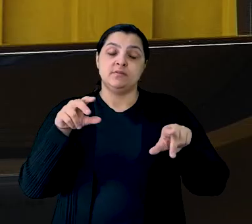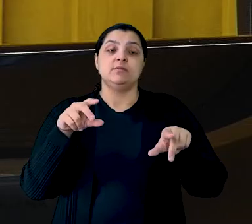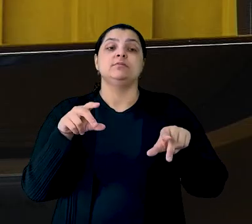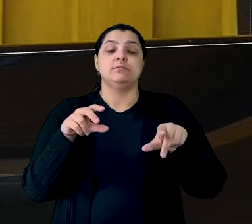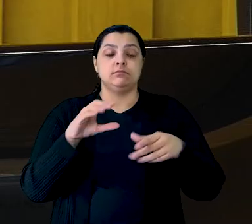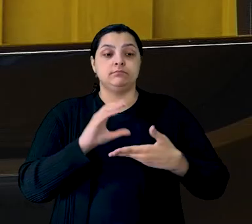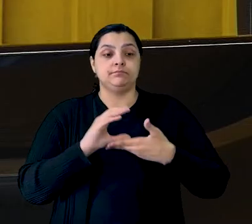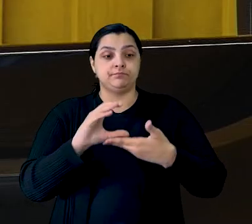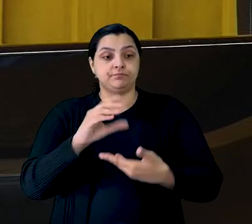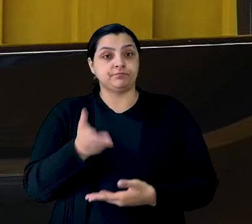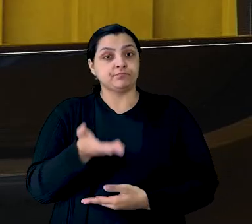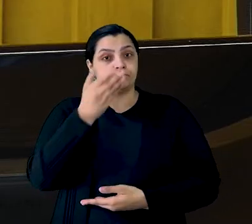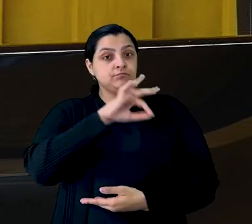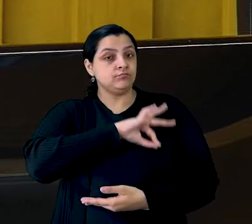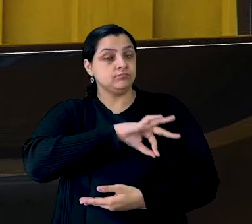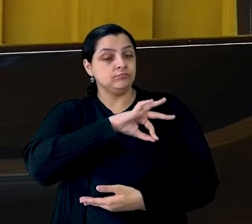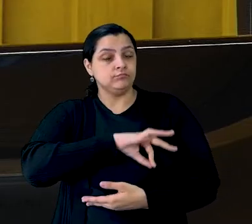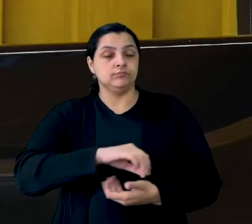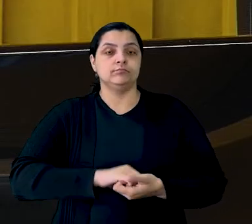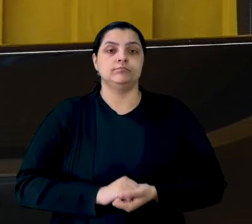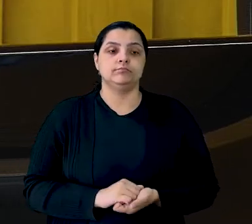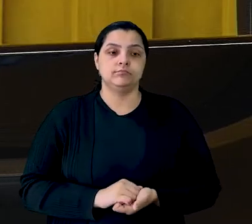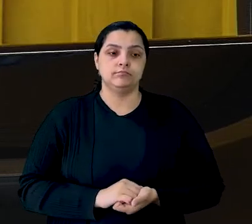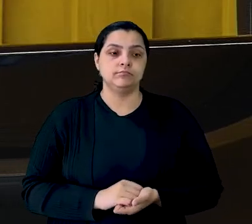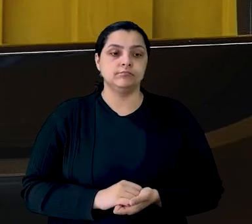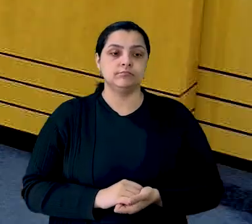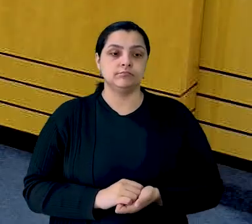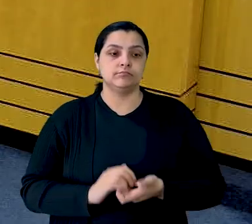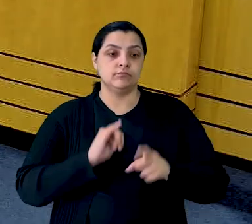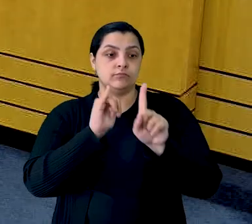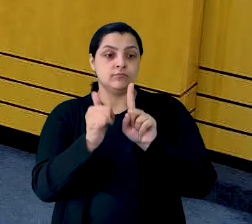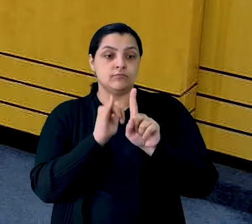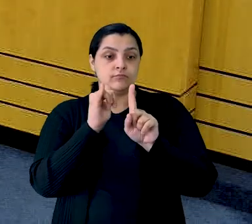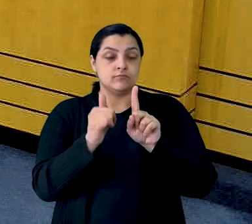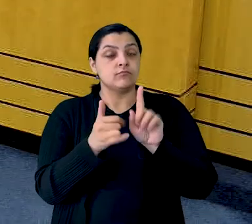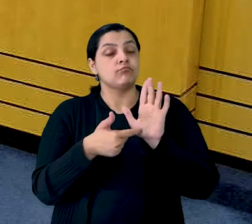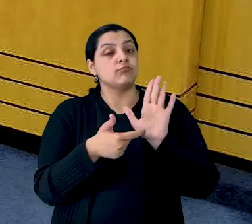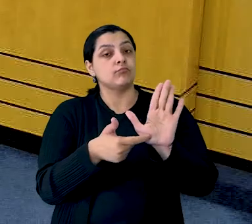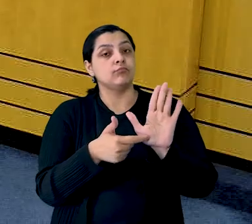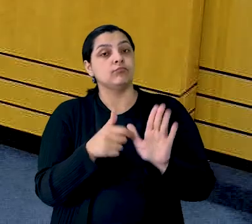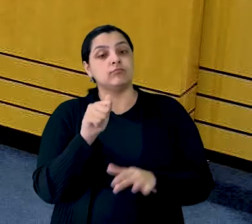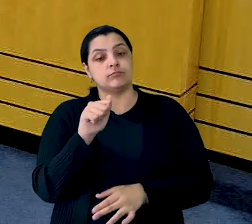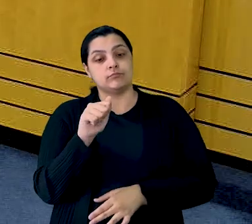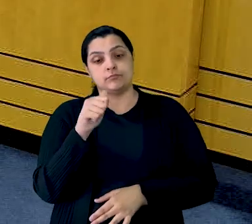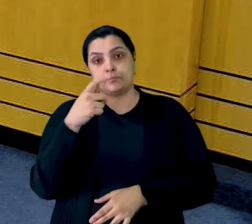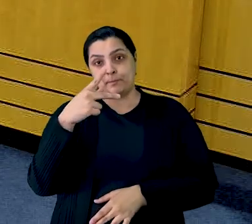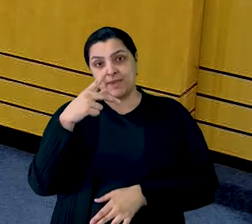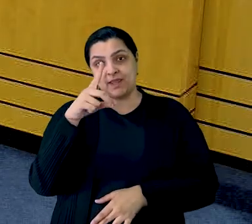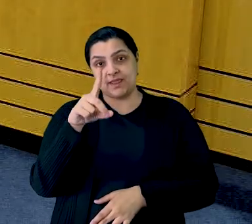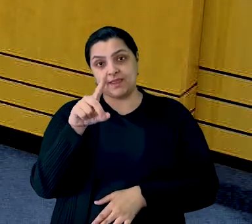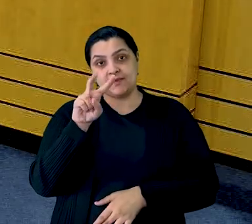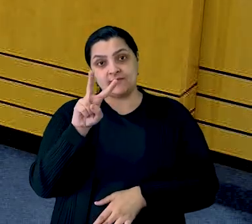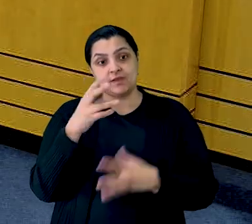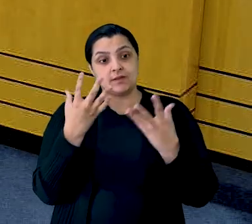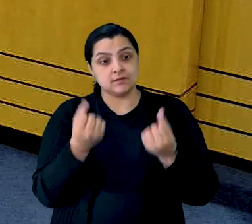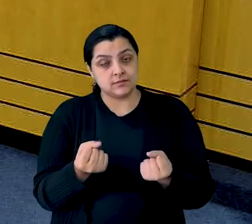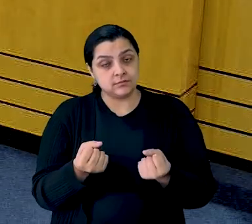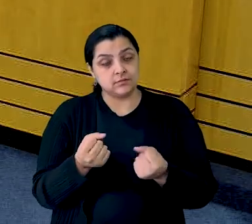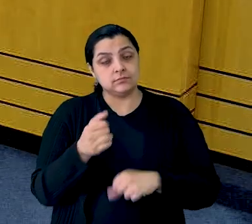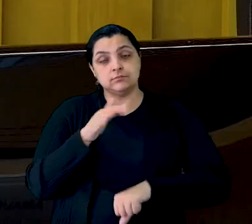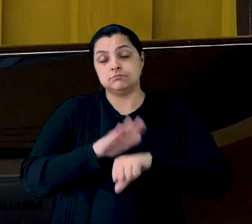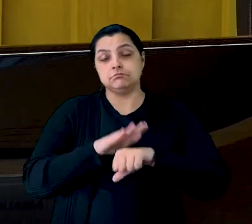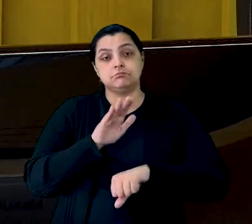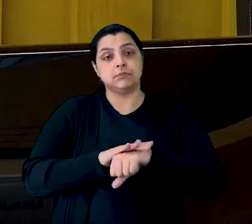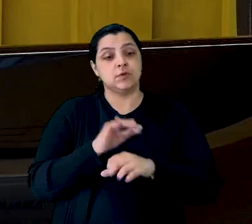das verbas rescisórias decorrentes do reajuste salarial deferido. O relator destacou ainda que a adesão voluntária ao PDV